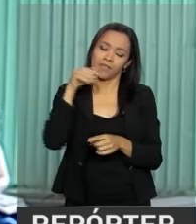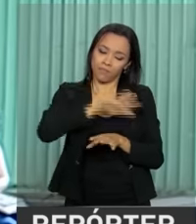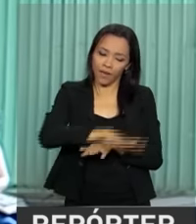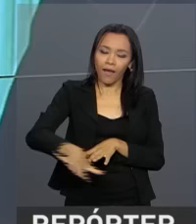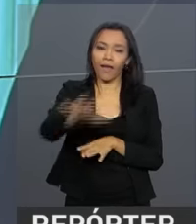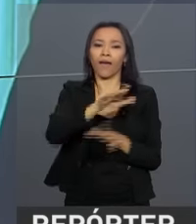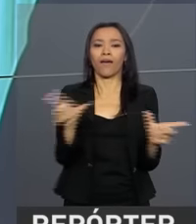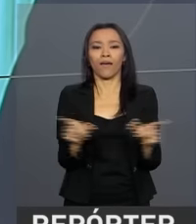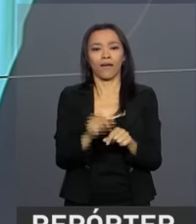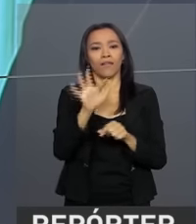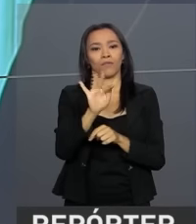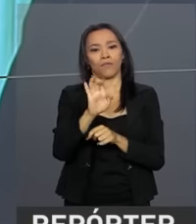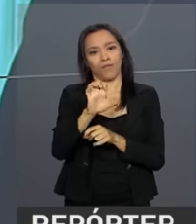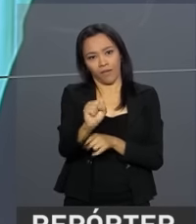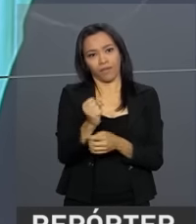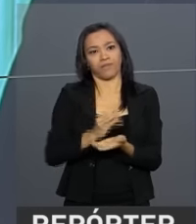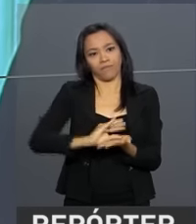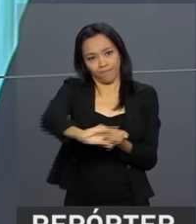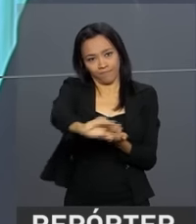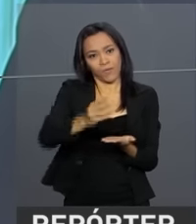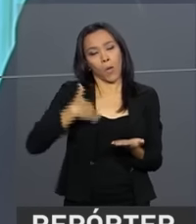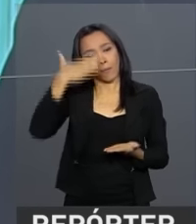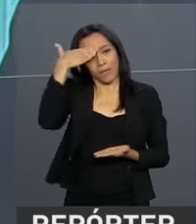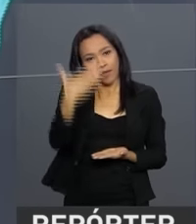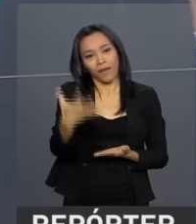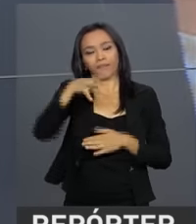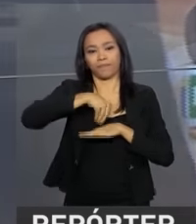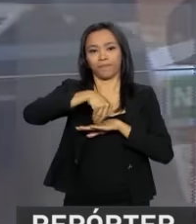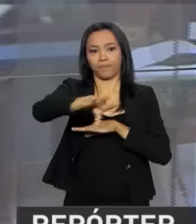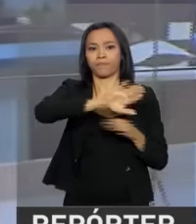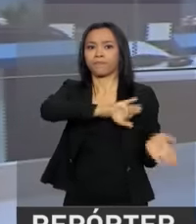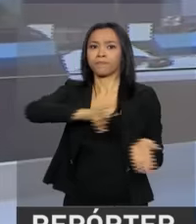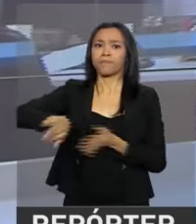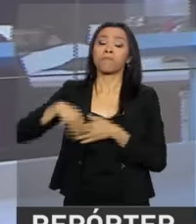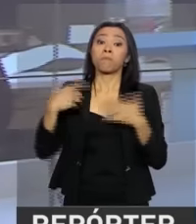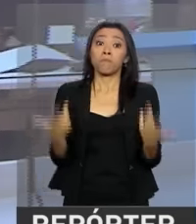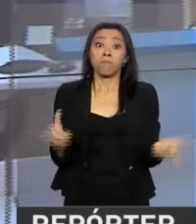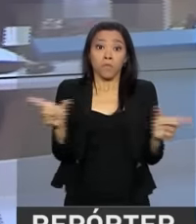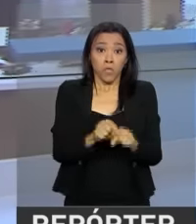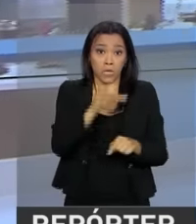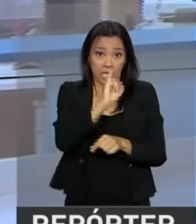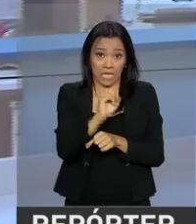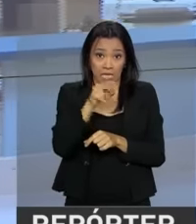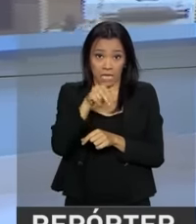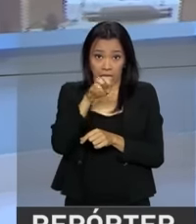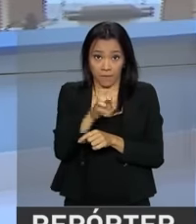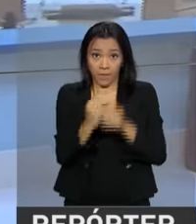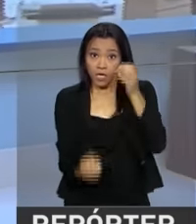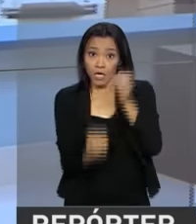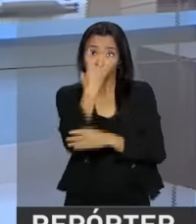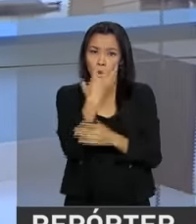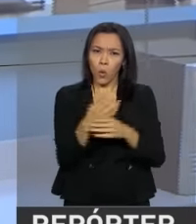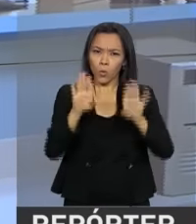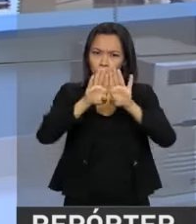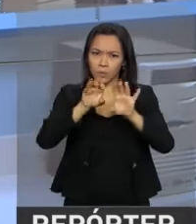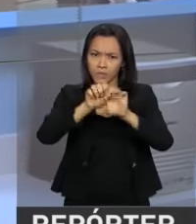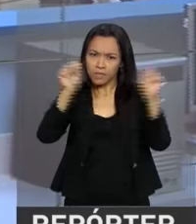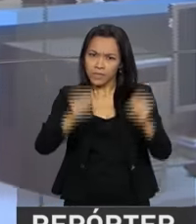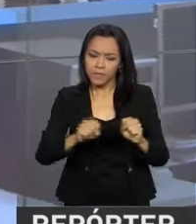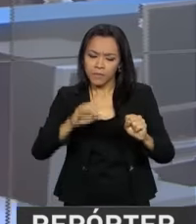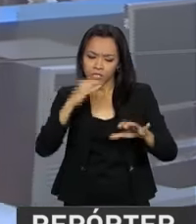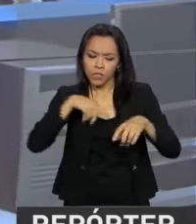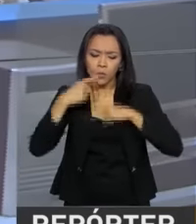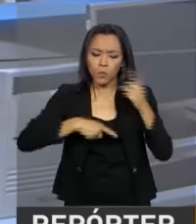Renata Obrigada Gabriela pelas suas informações ao vivo e o Inep criou um canal de atendimento para tirar dúvidas sobre o